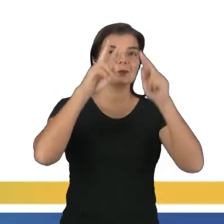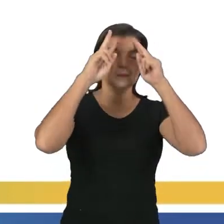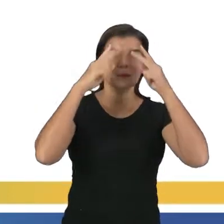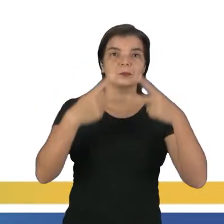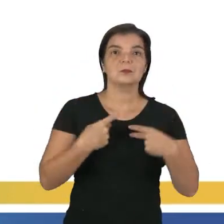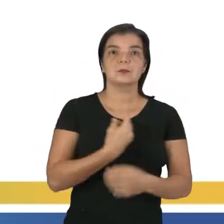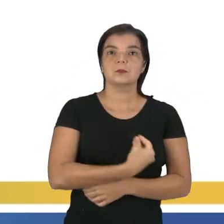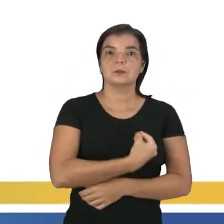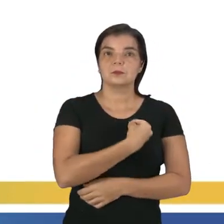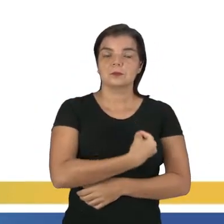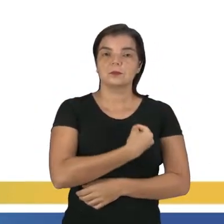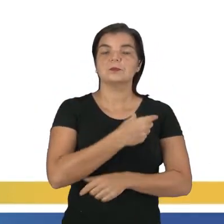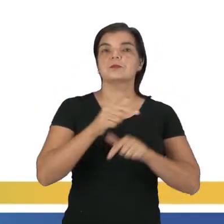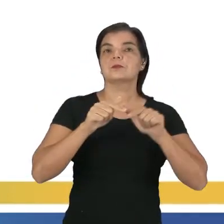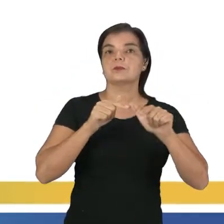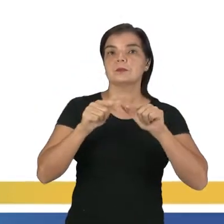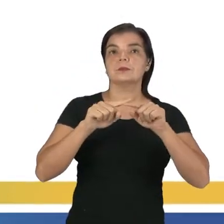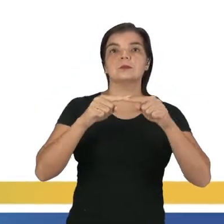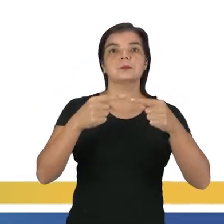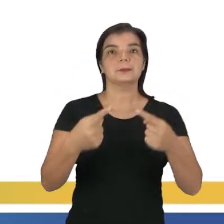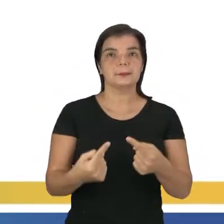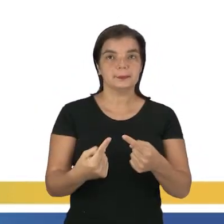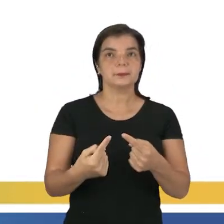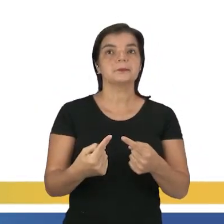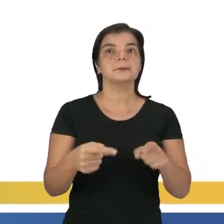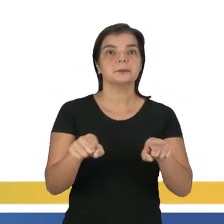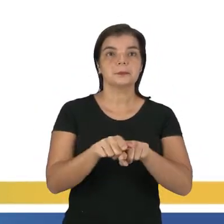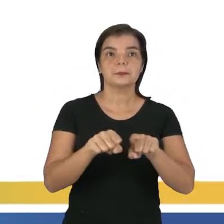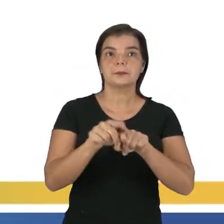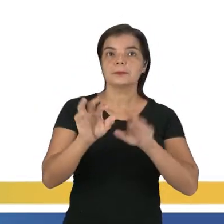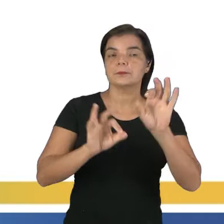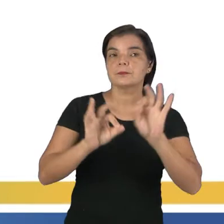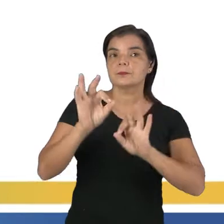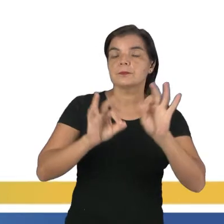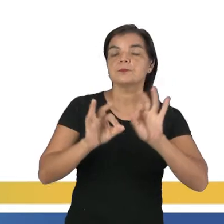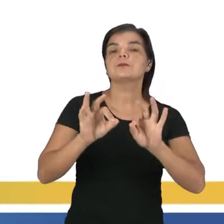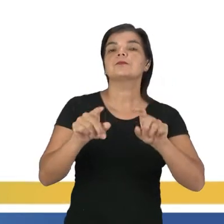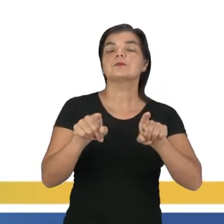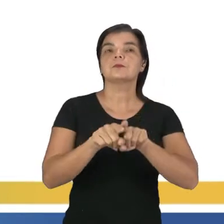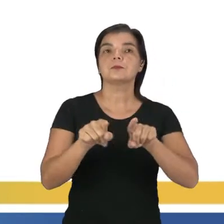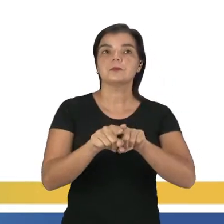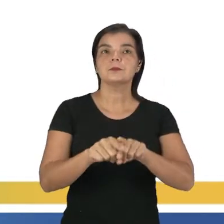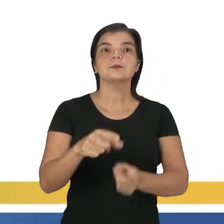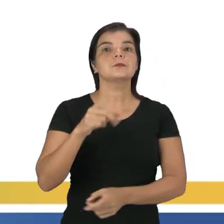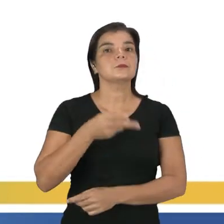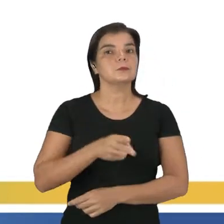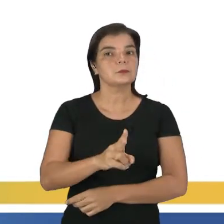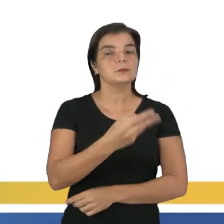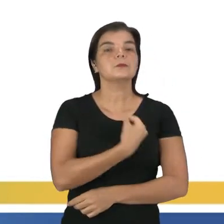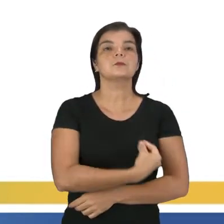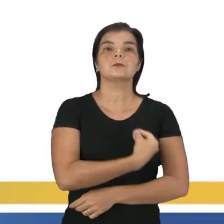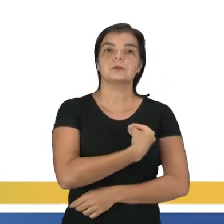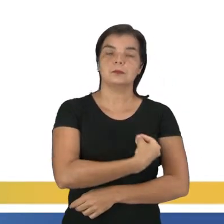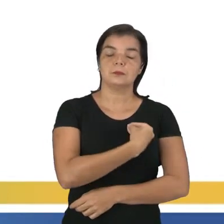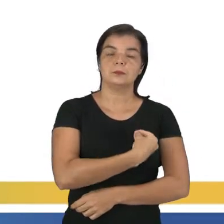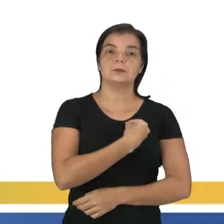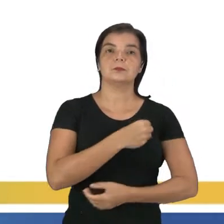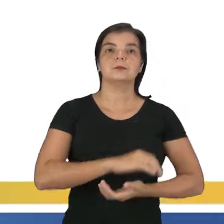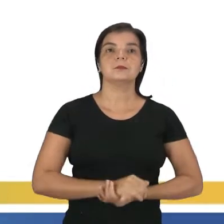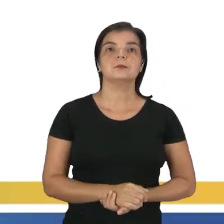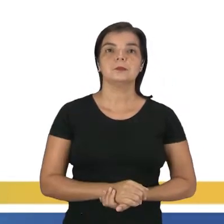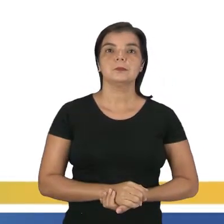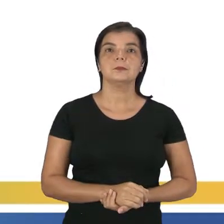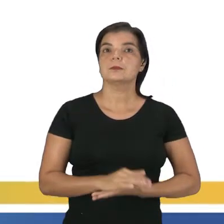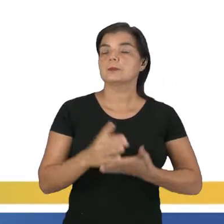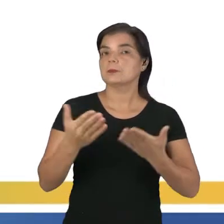ser humano exista em função do trabalho, mas é por meio dele que produz os meios para